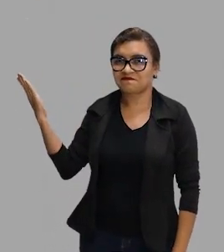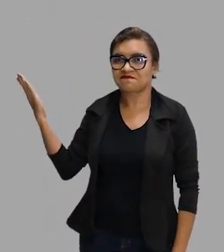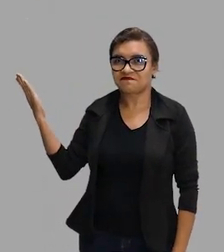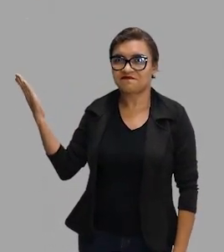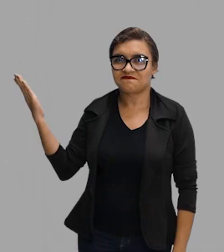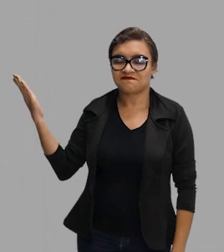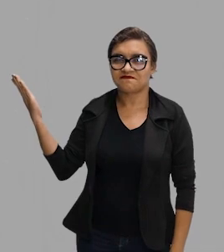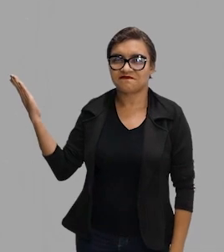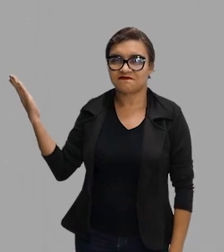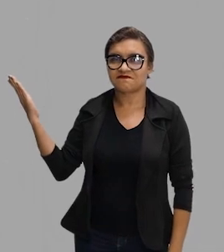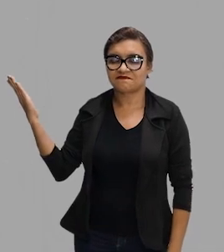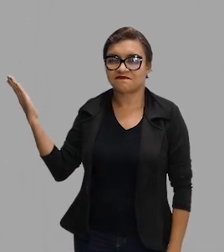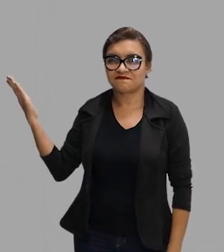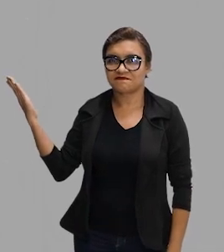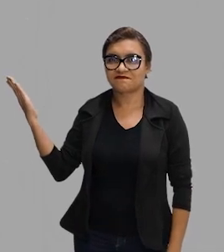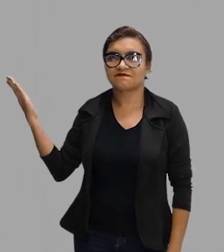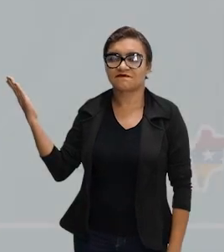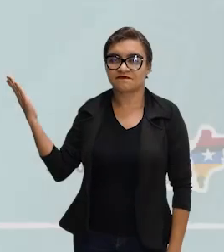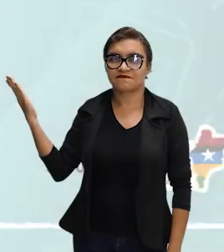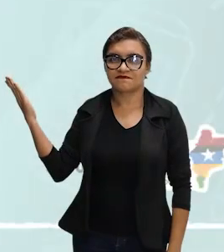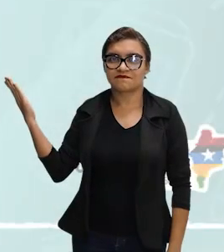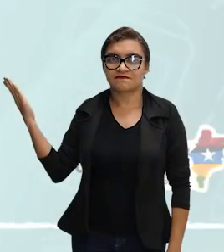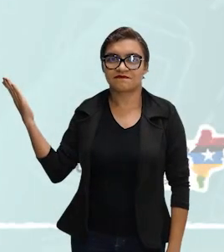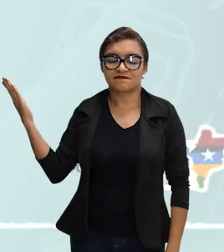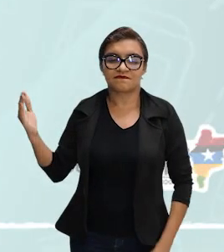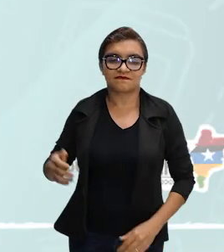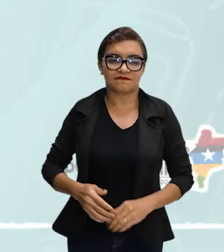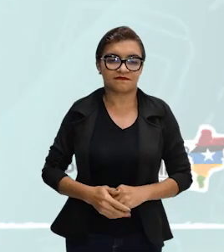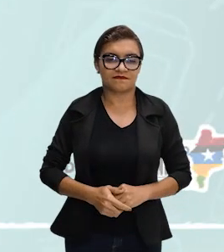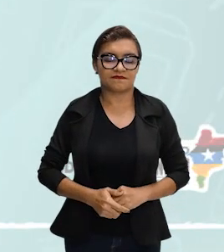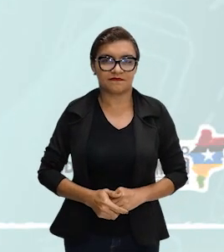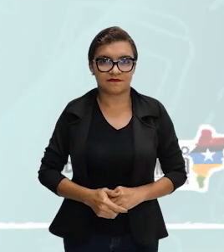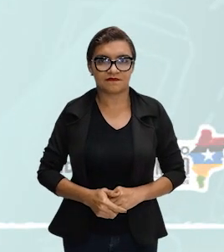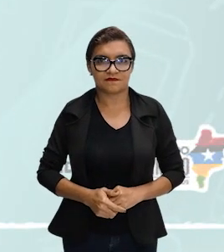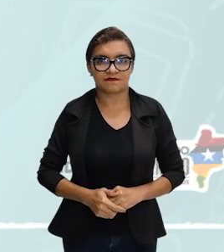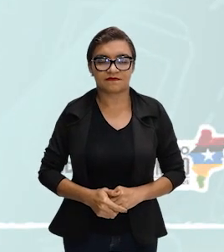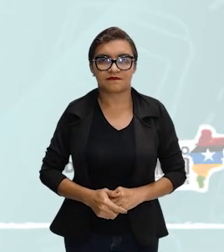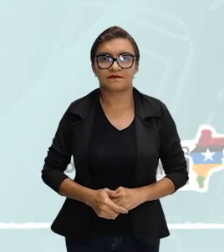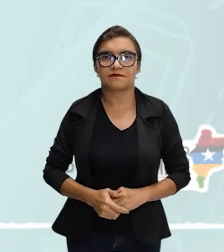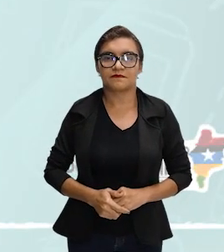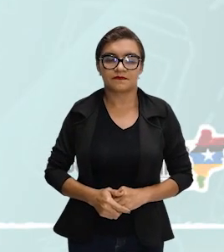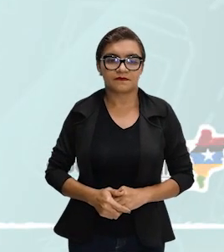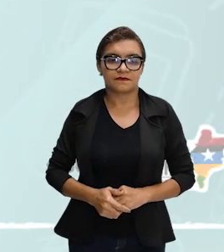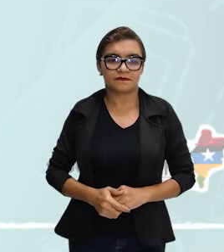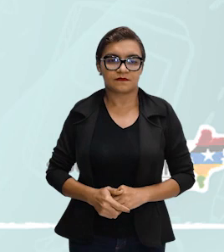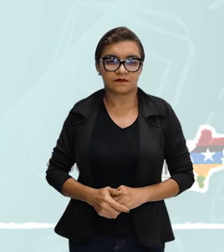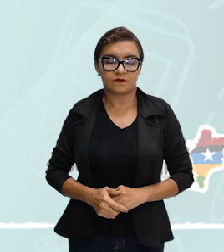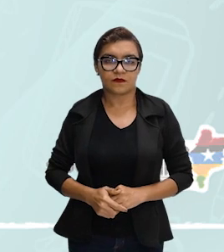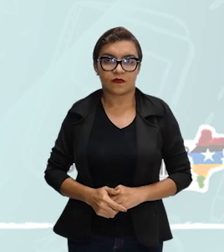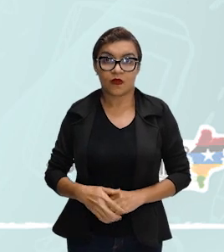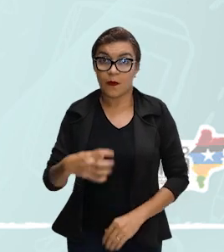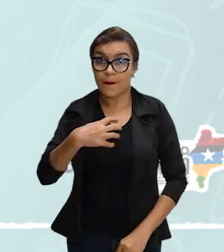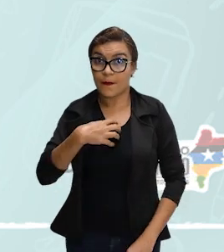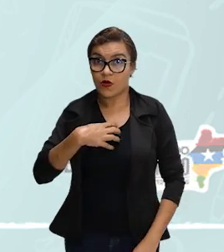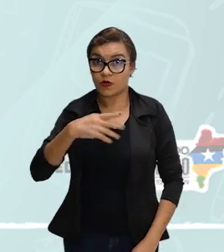eu desayune café e tostadas. El